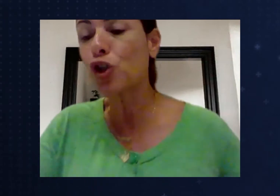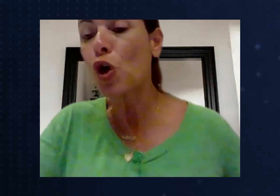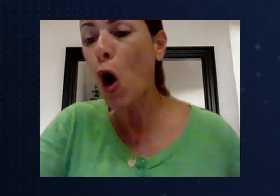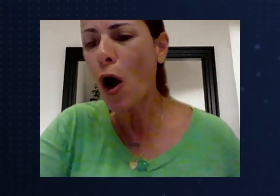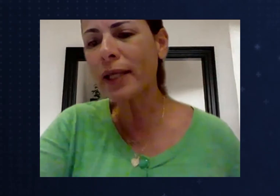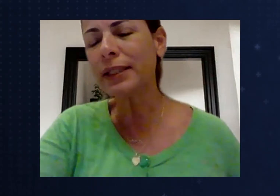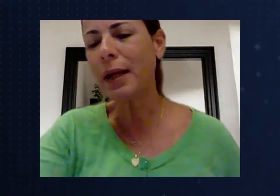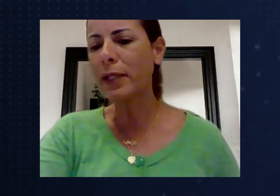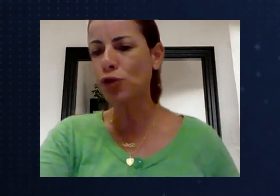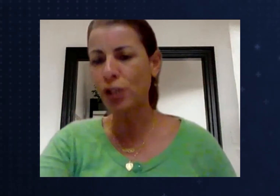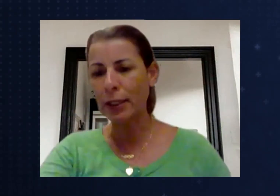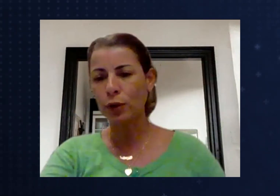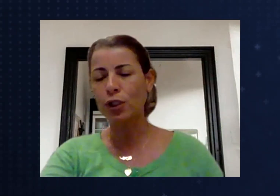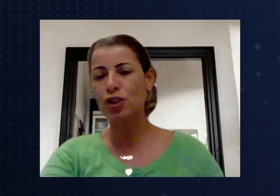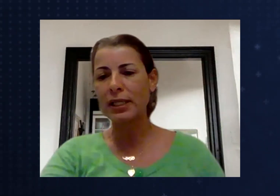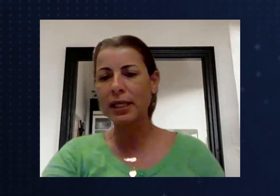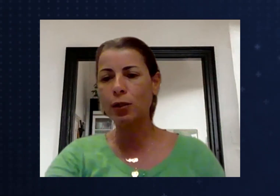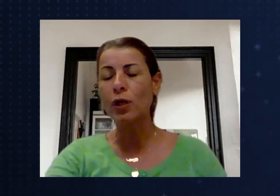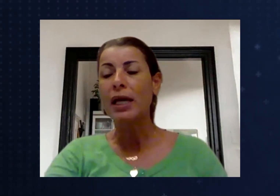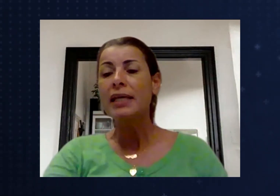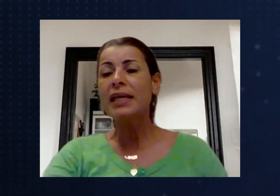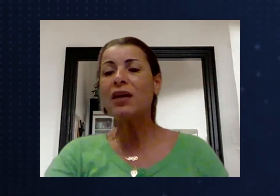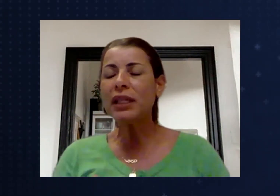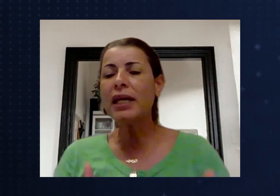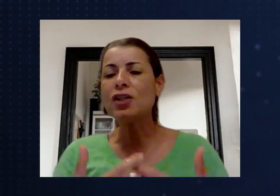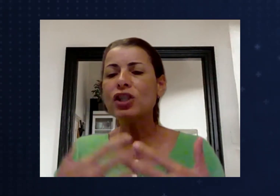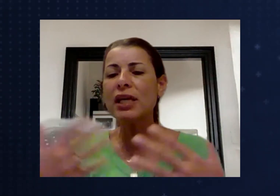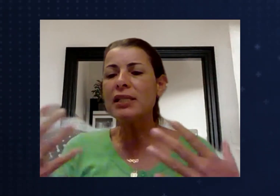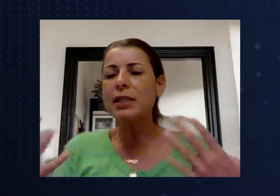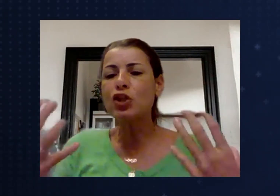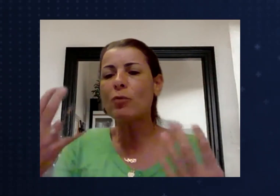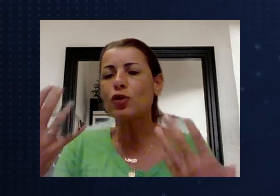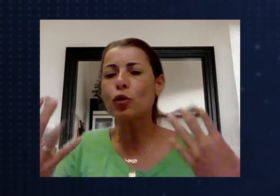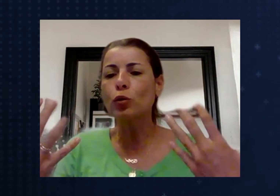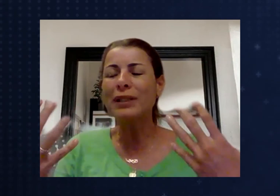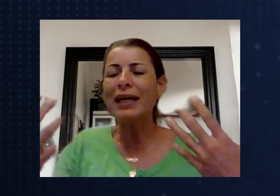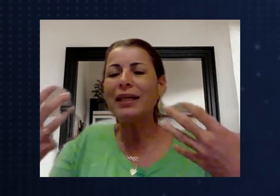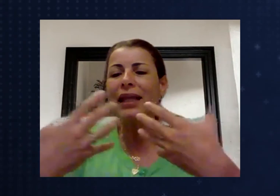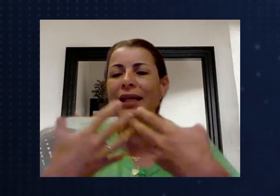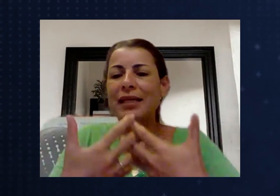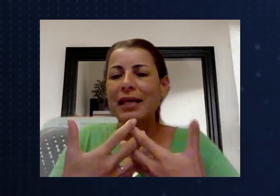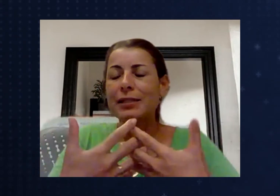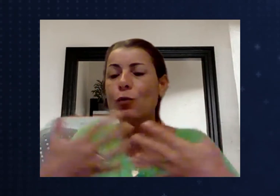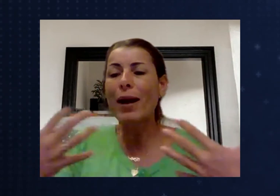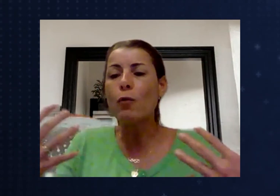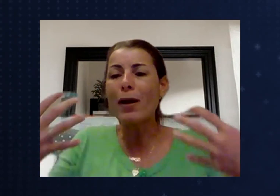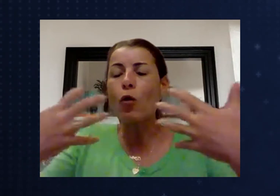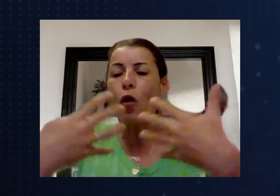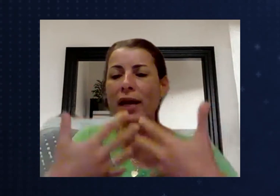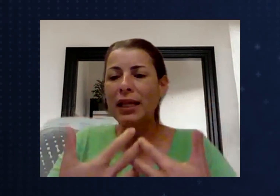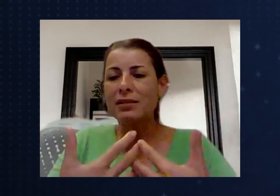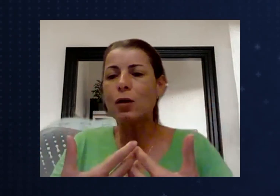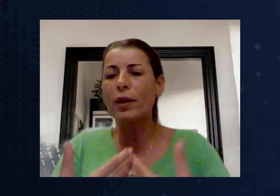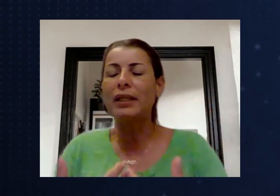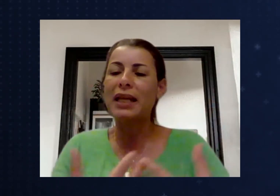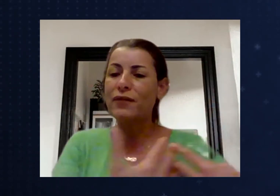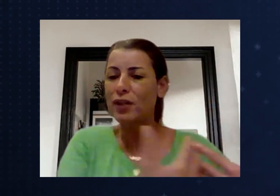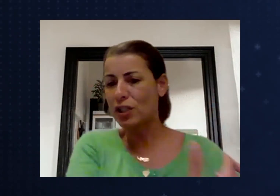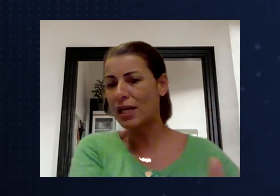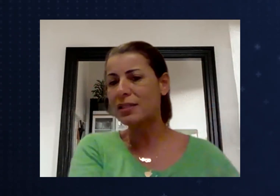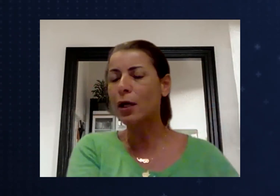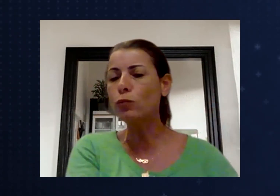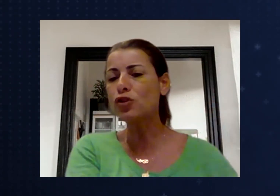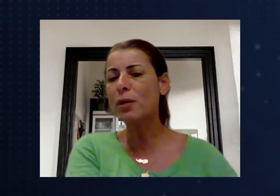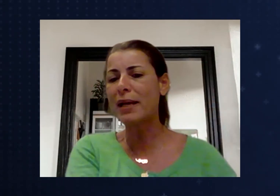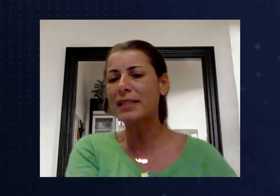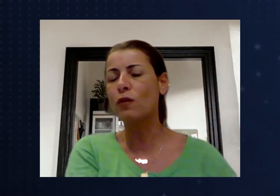os executores corre também no estado do Rio de Janeiro, e é evidente que existe uma absoluta interligação, uma correlação